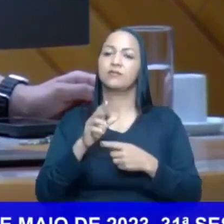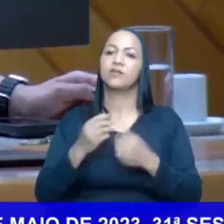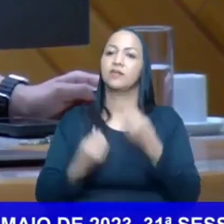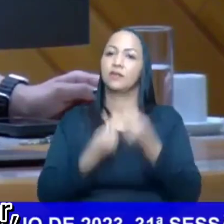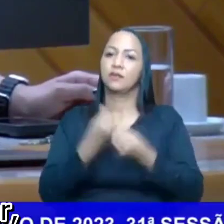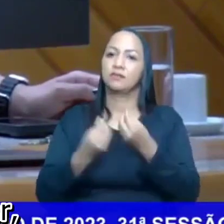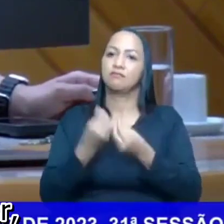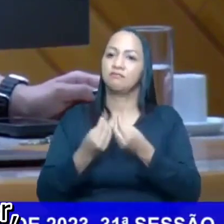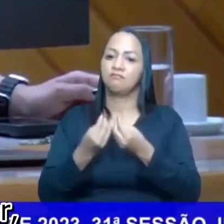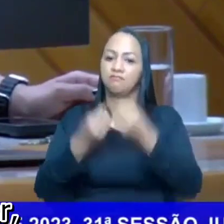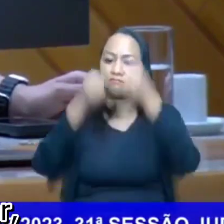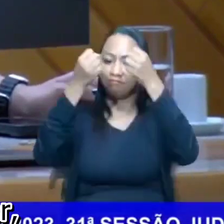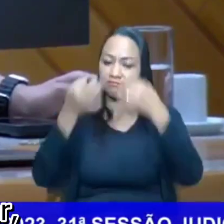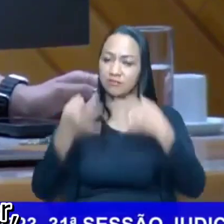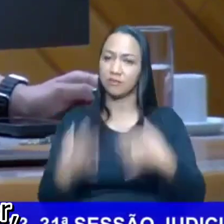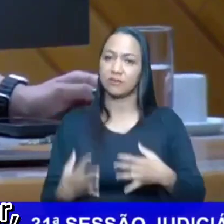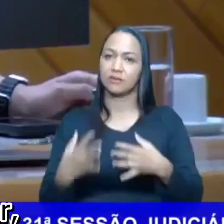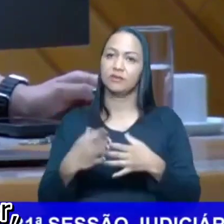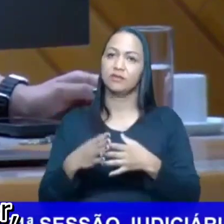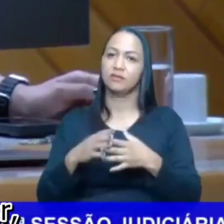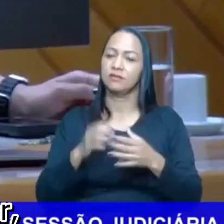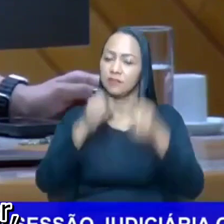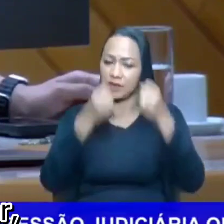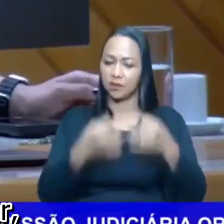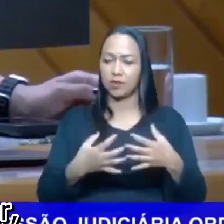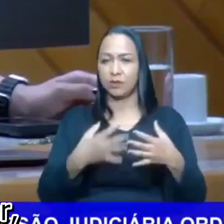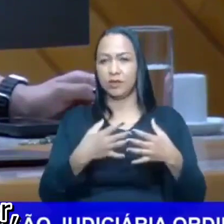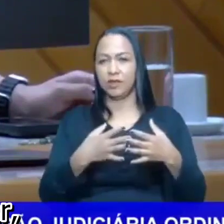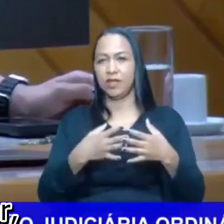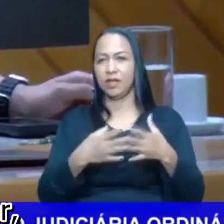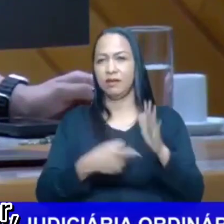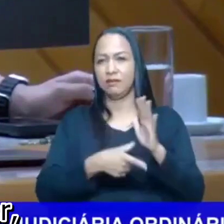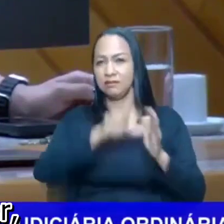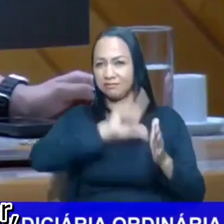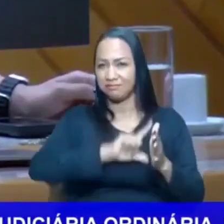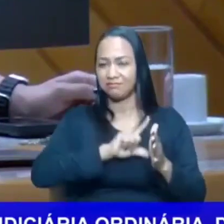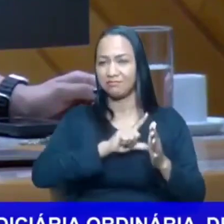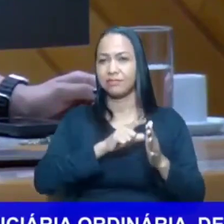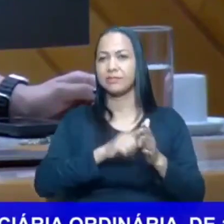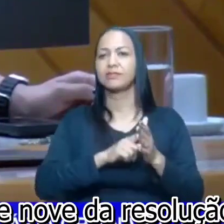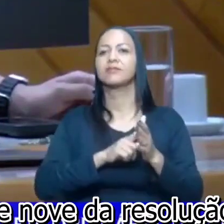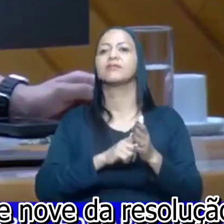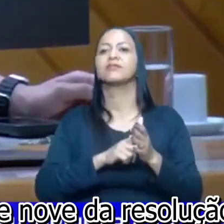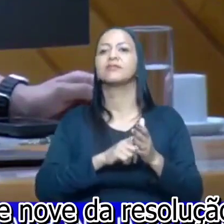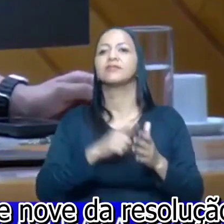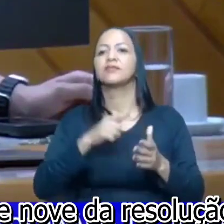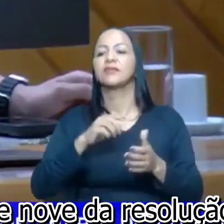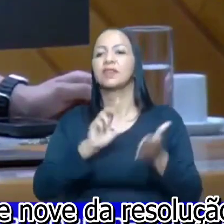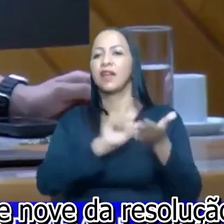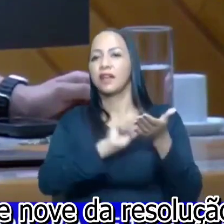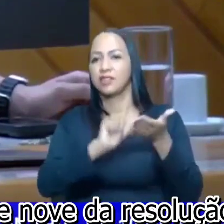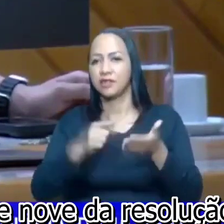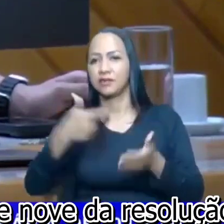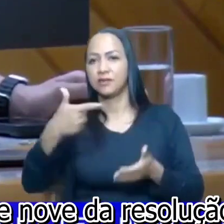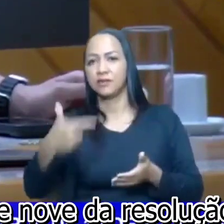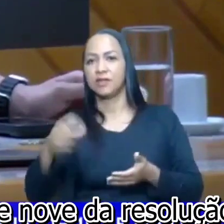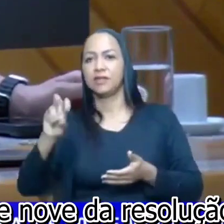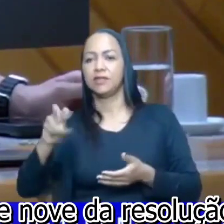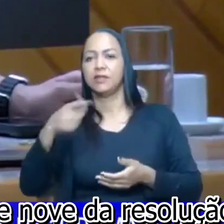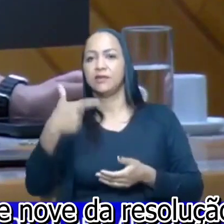conforme dispositivos que eu elenquei no parecer, situados no artigo 25, artigo